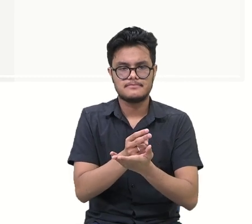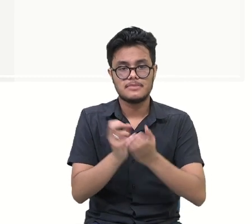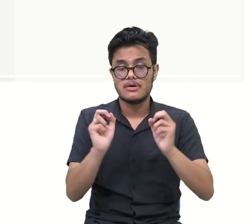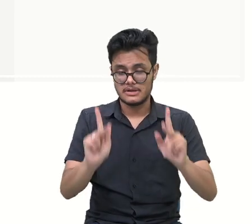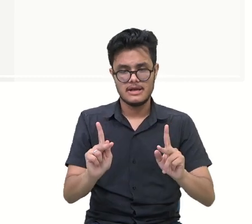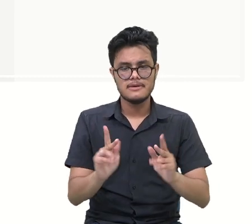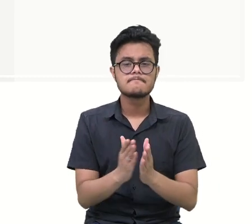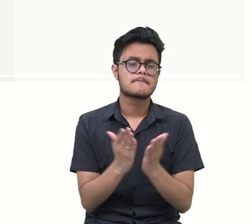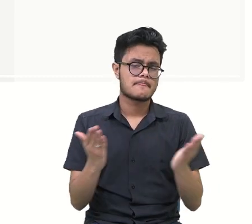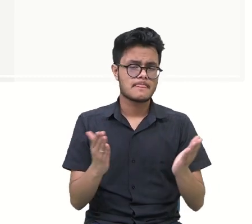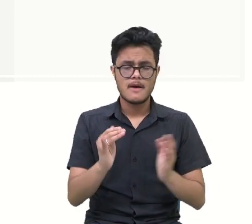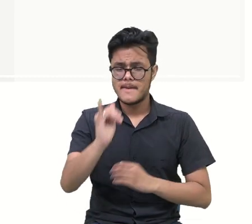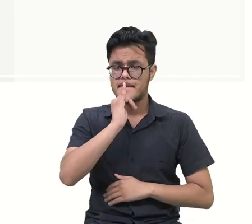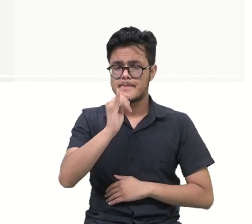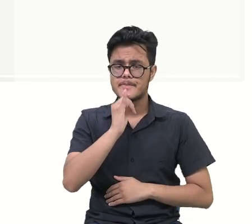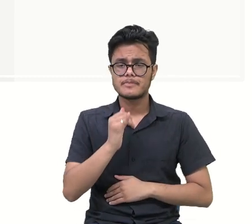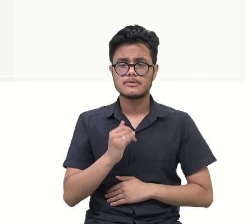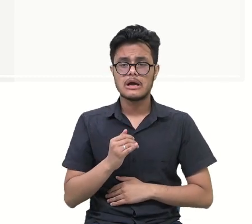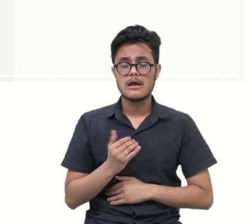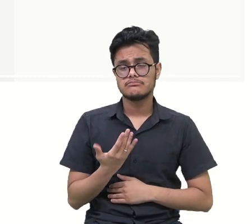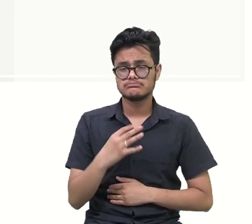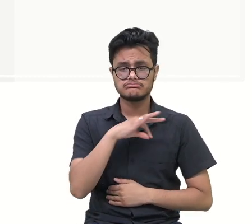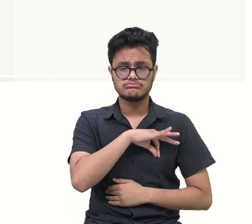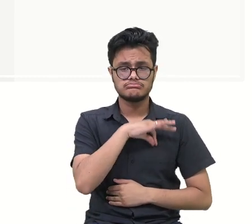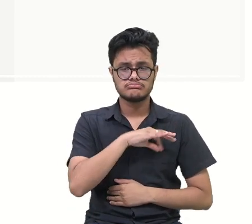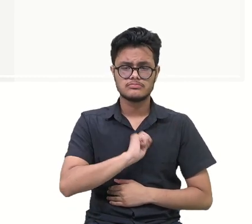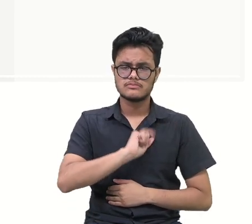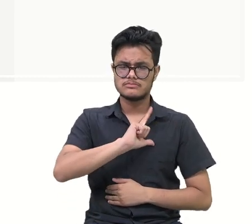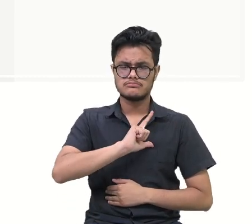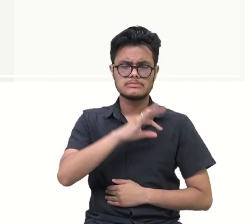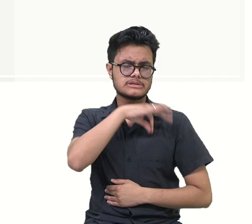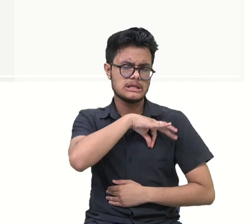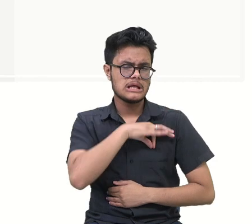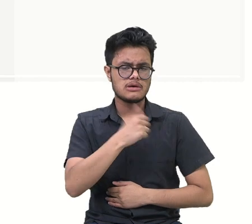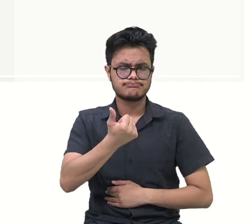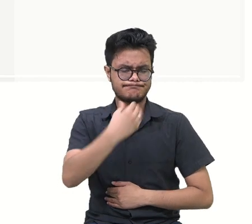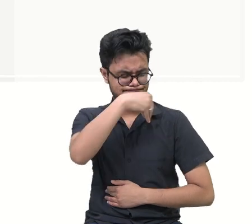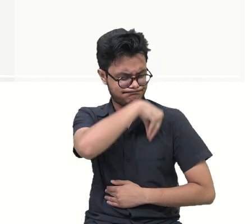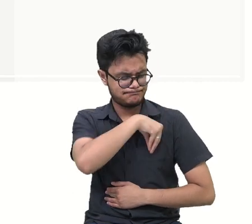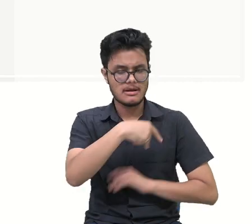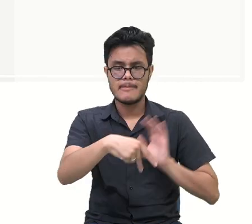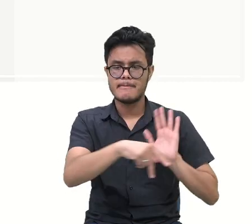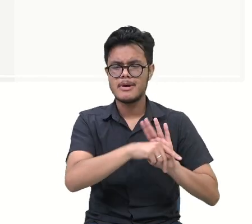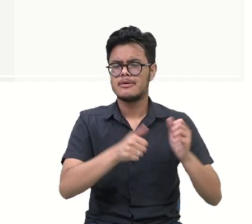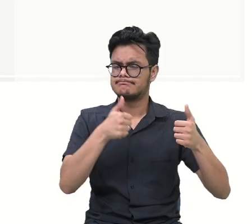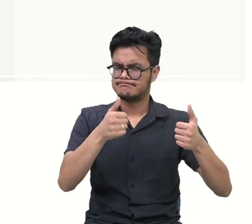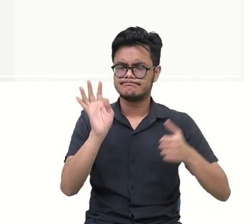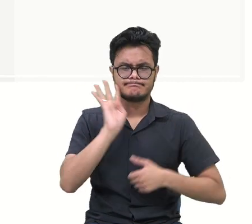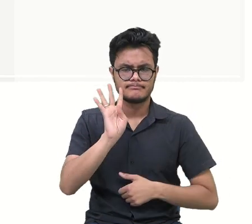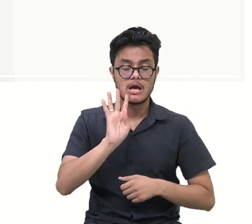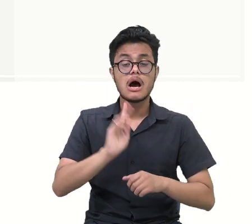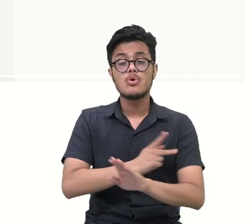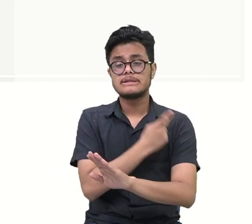Então, ele receberia esse valor aqui, esses 1.800, e à medida que fosse passando os anos,